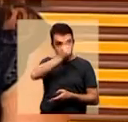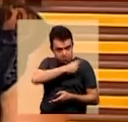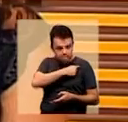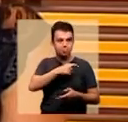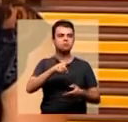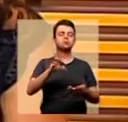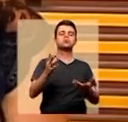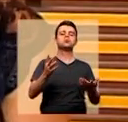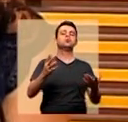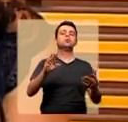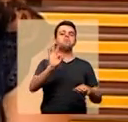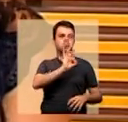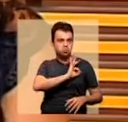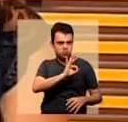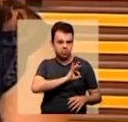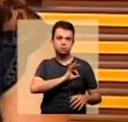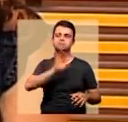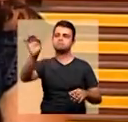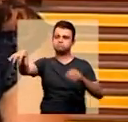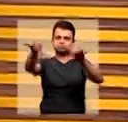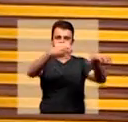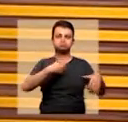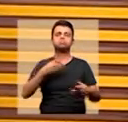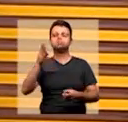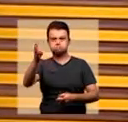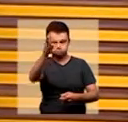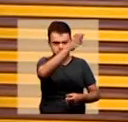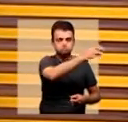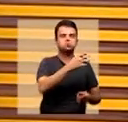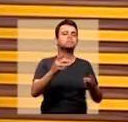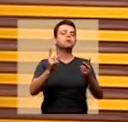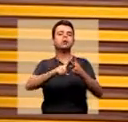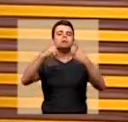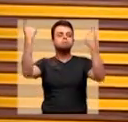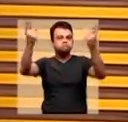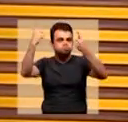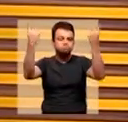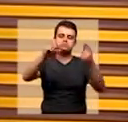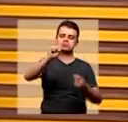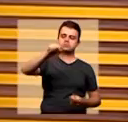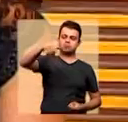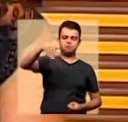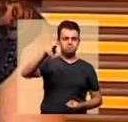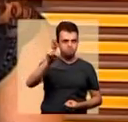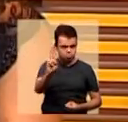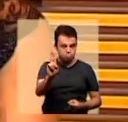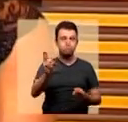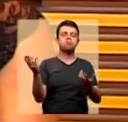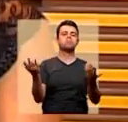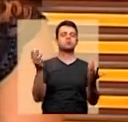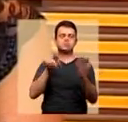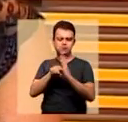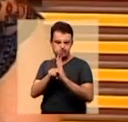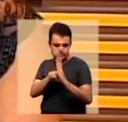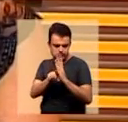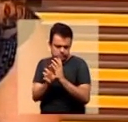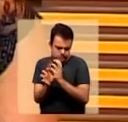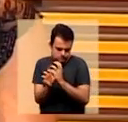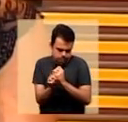Nós vamos às delegacias de polícia, fazemos esse comparativo no SAMU e